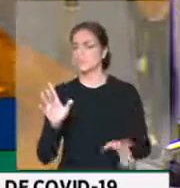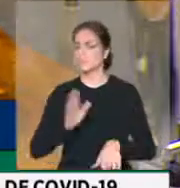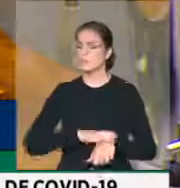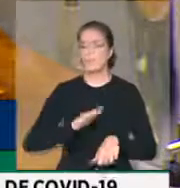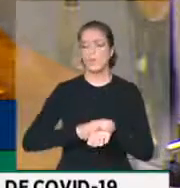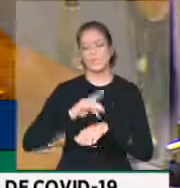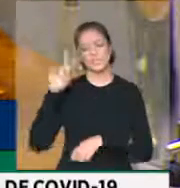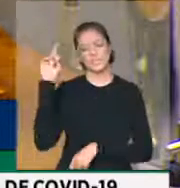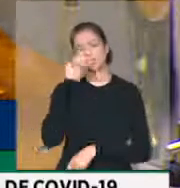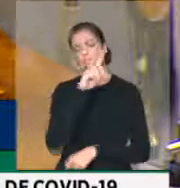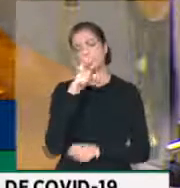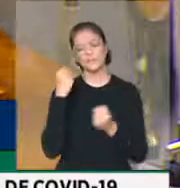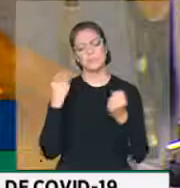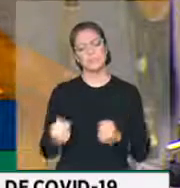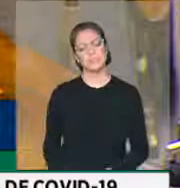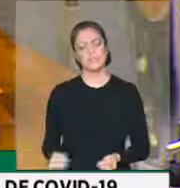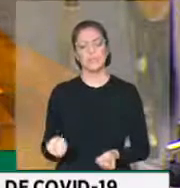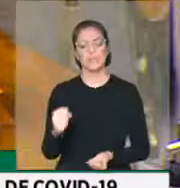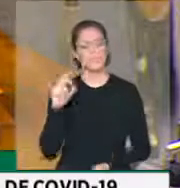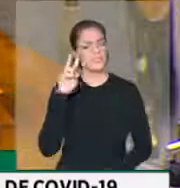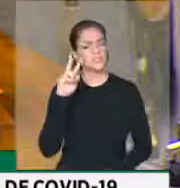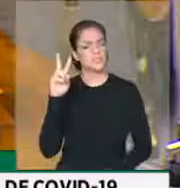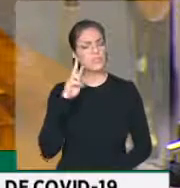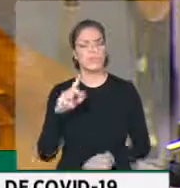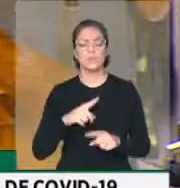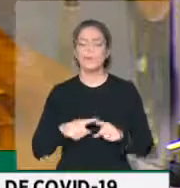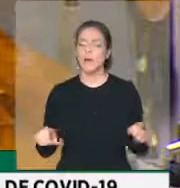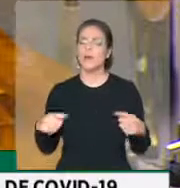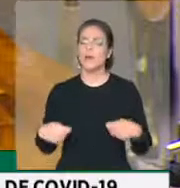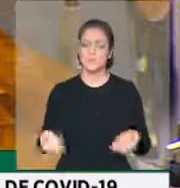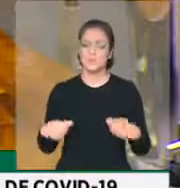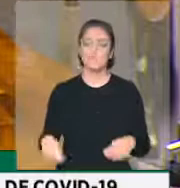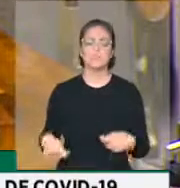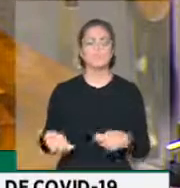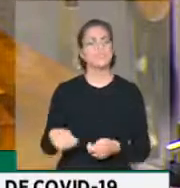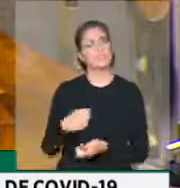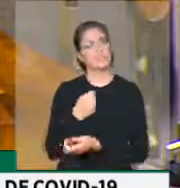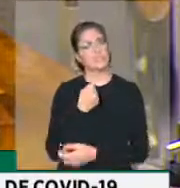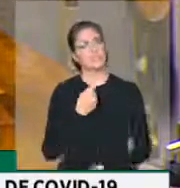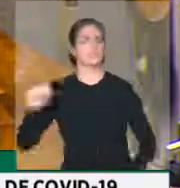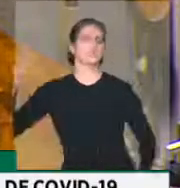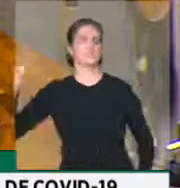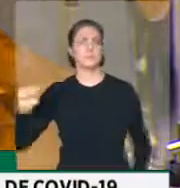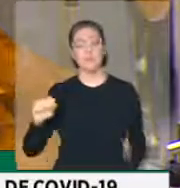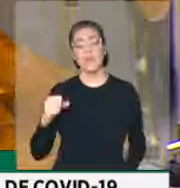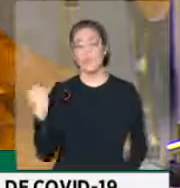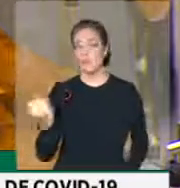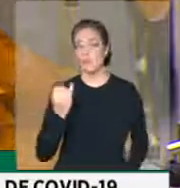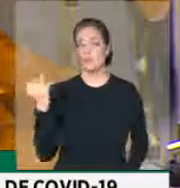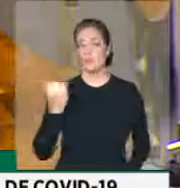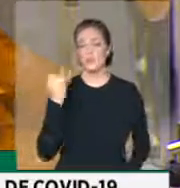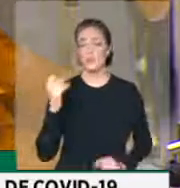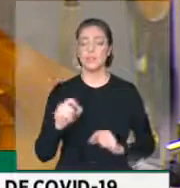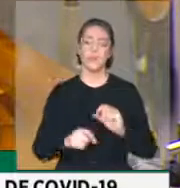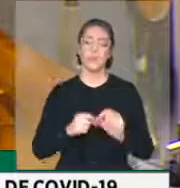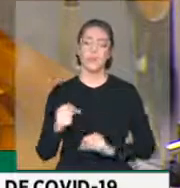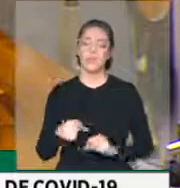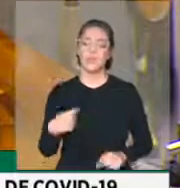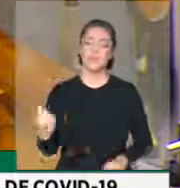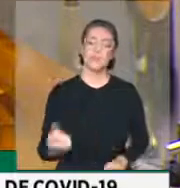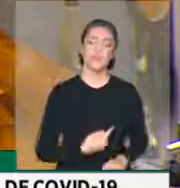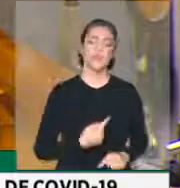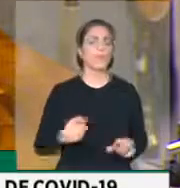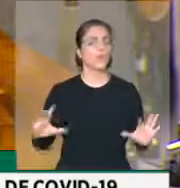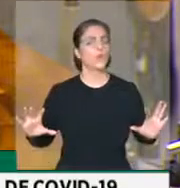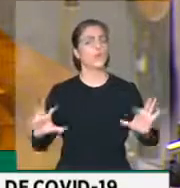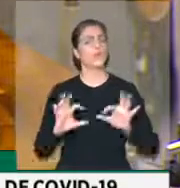história, presidente, mas é o momento mais necessário para que o Bolsonaro seja derrotado. Por isso é muito importante que tenha a unificação de todos os pedidos